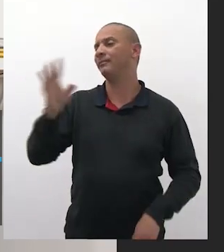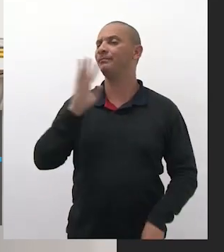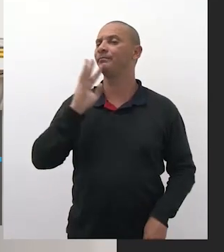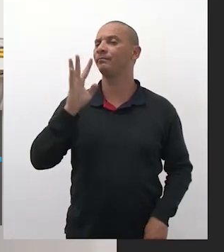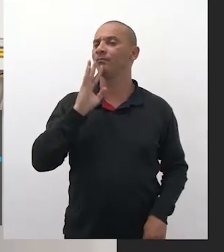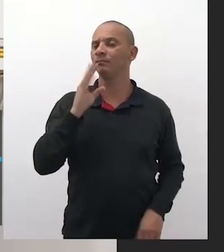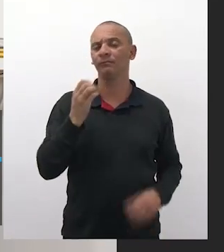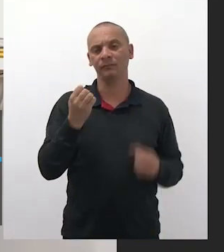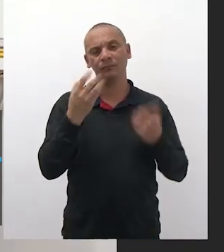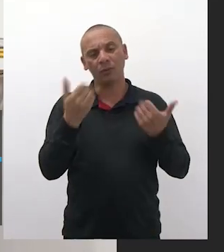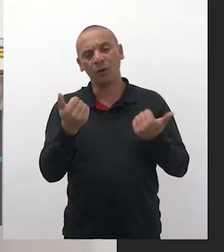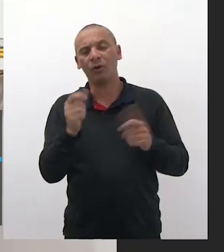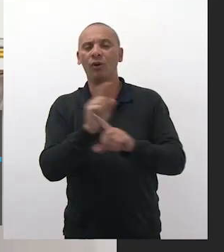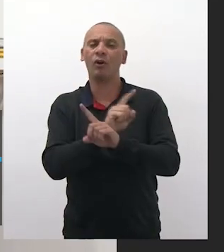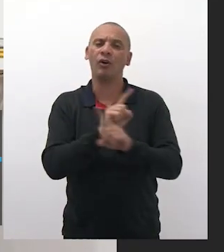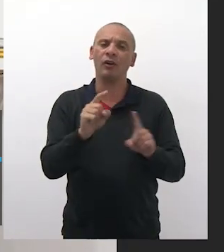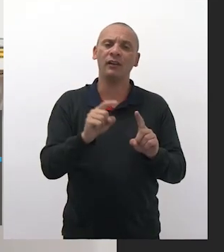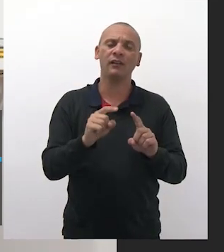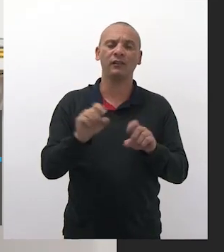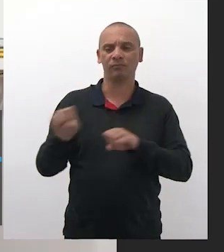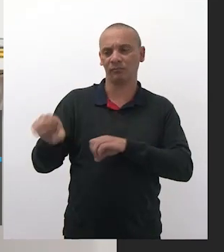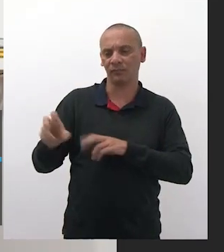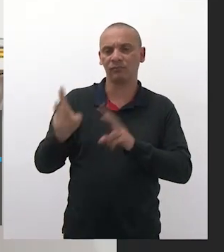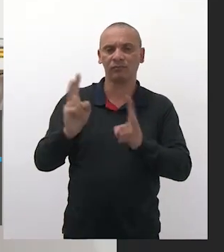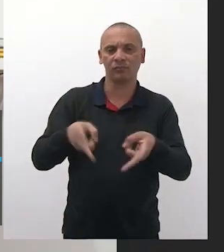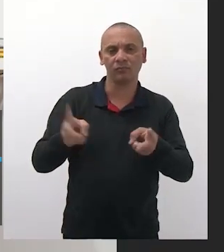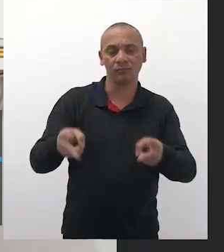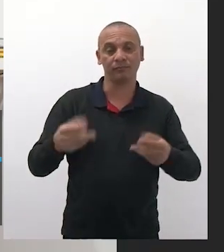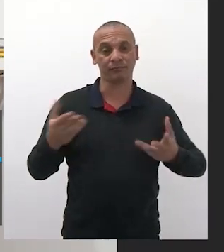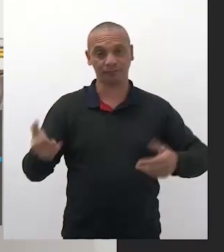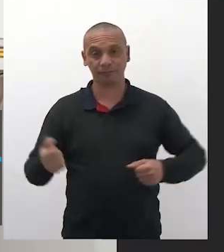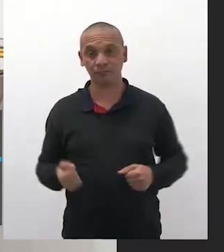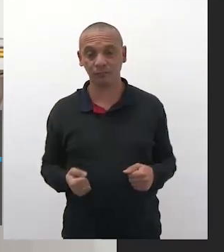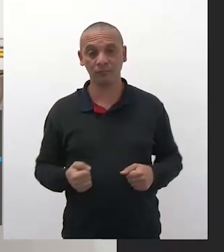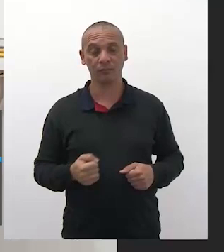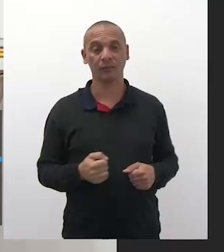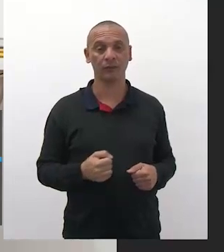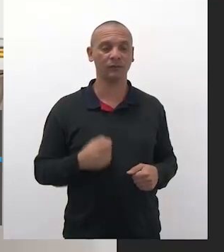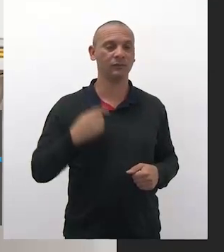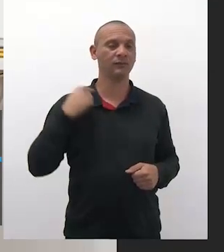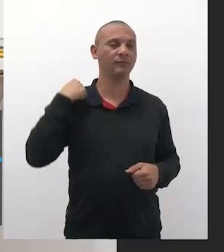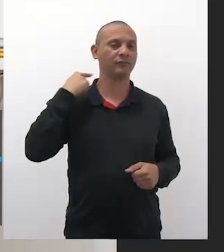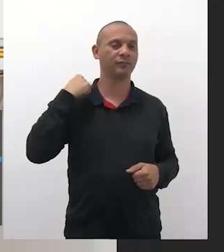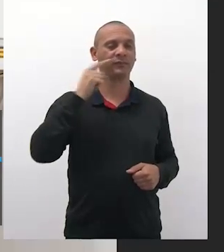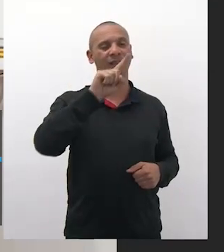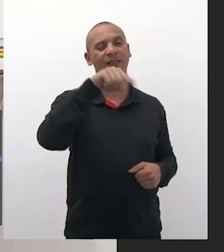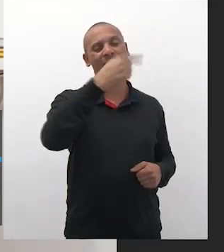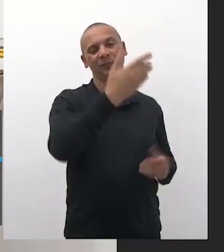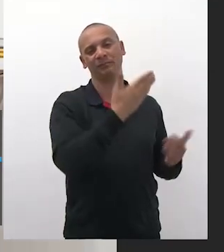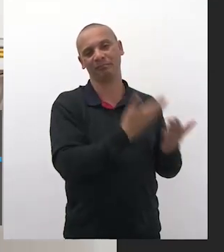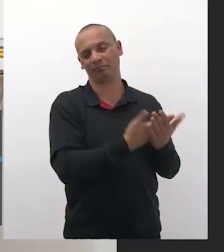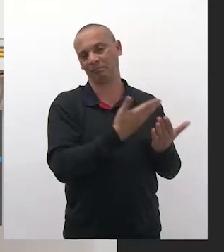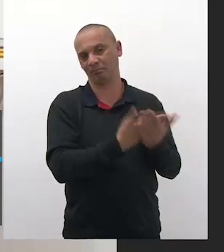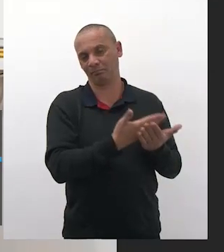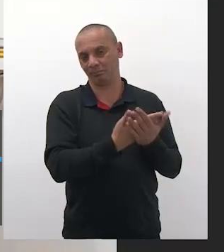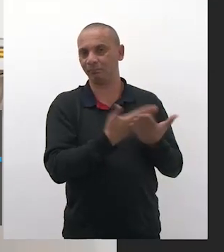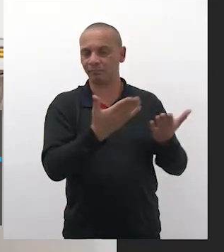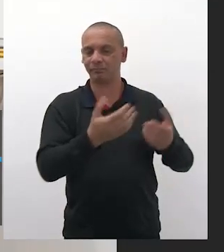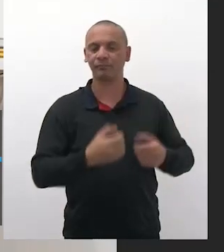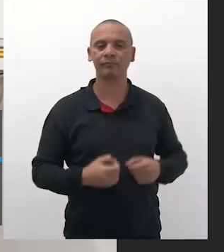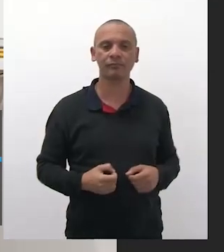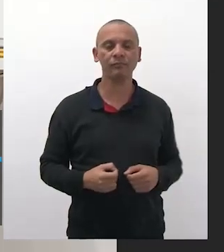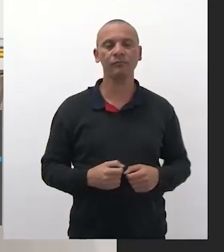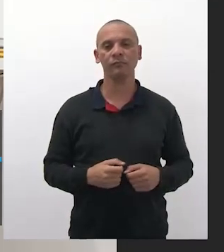pena continuar na educação e deixo o direito. Depois, se não der, eu volto,